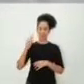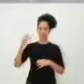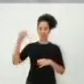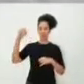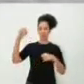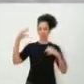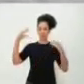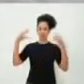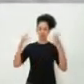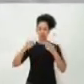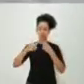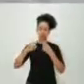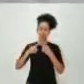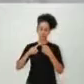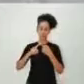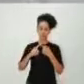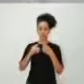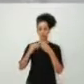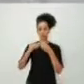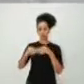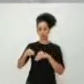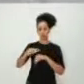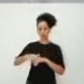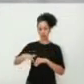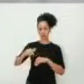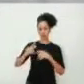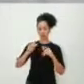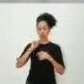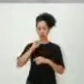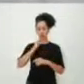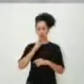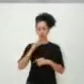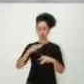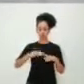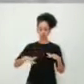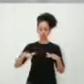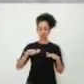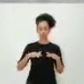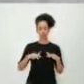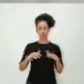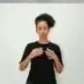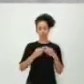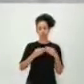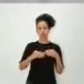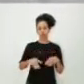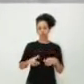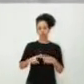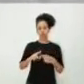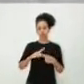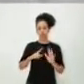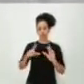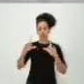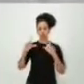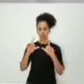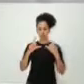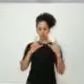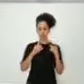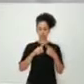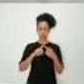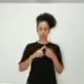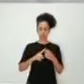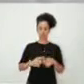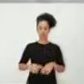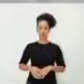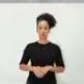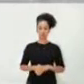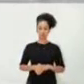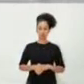E além disso a limpeza do local está muito prejudicada e a gente trouxe fotos e todo esse esse pedido pros nossos representantes e